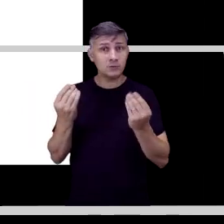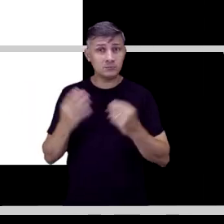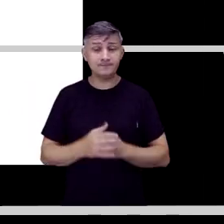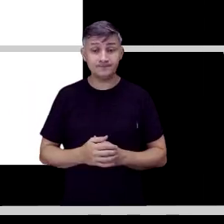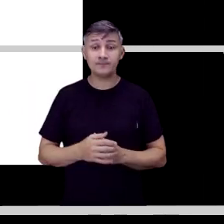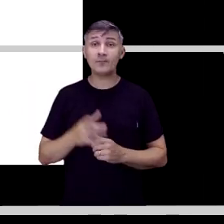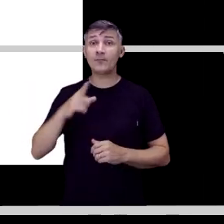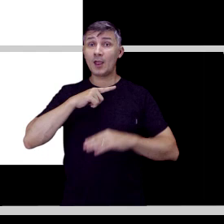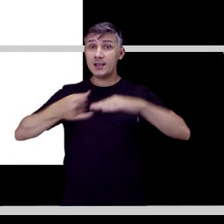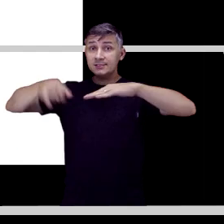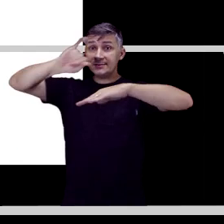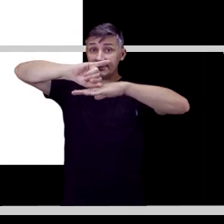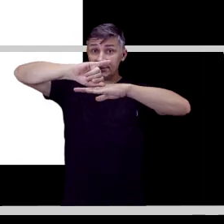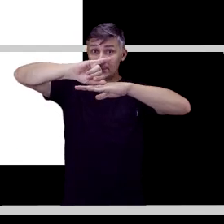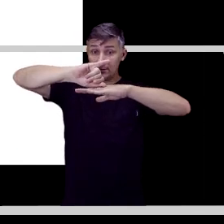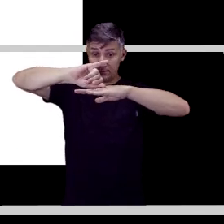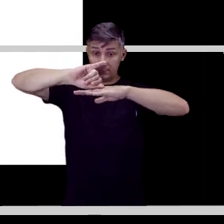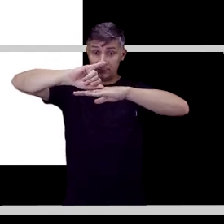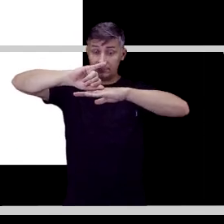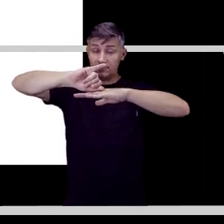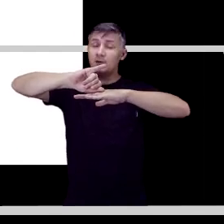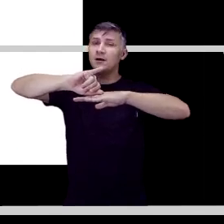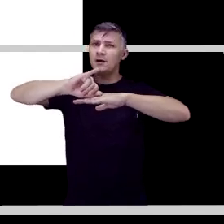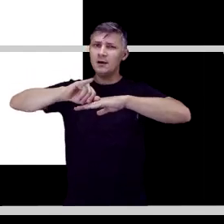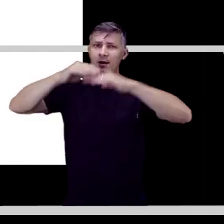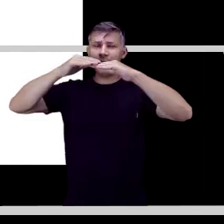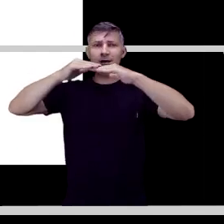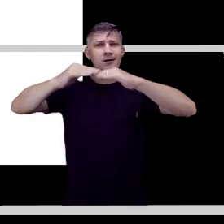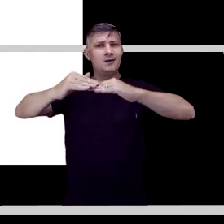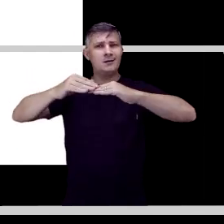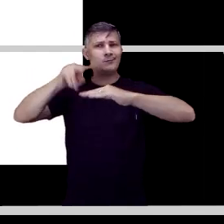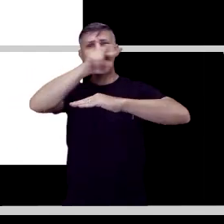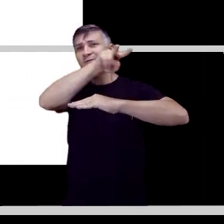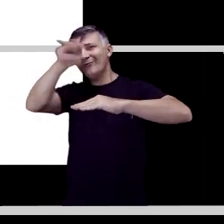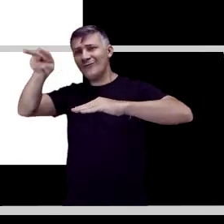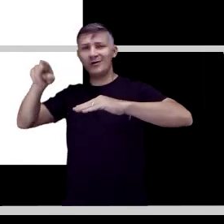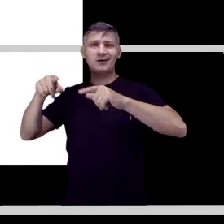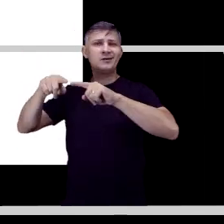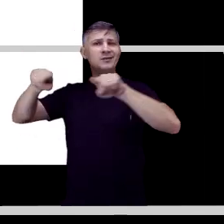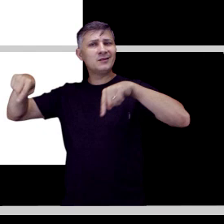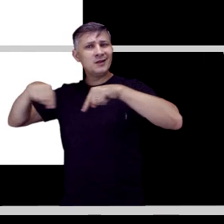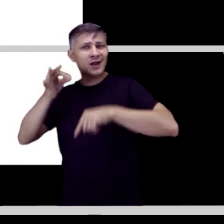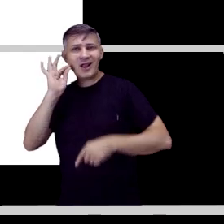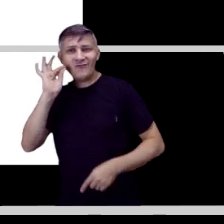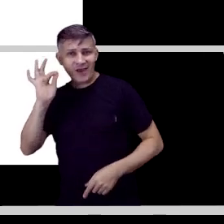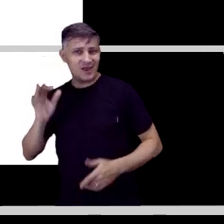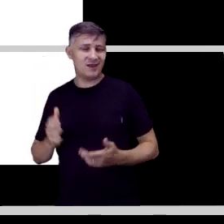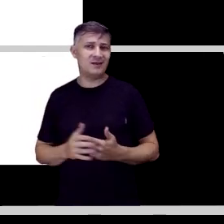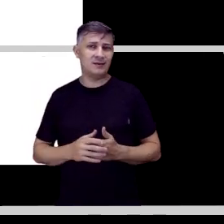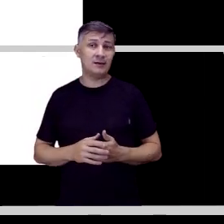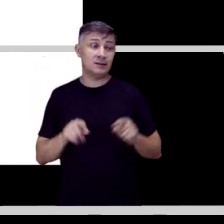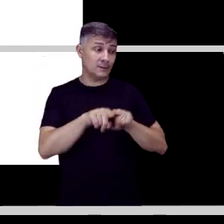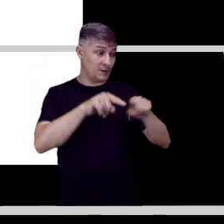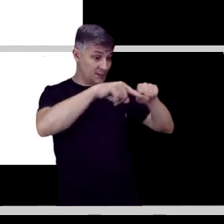Na parte superior, esse mirante e o café e